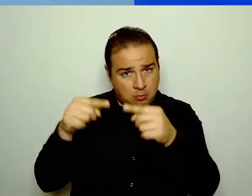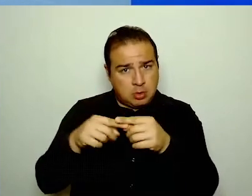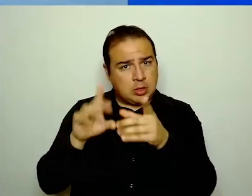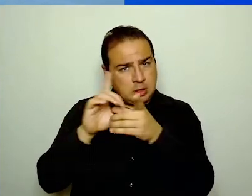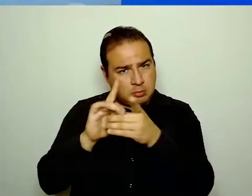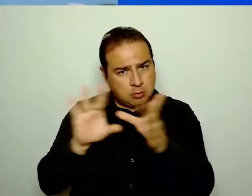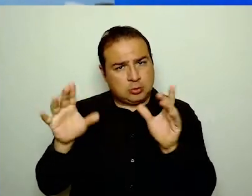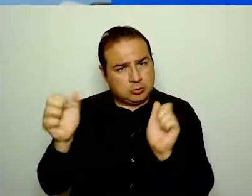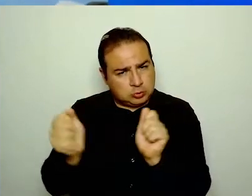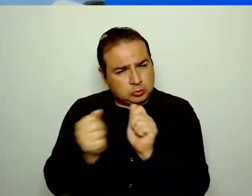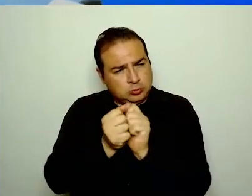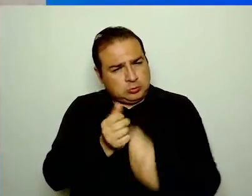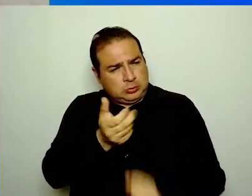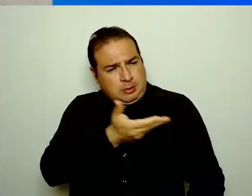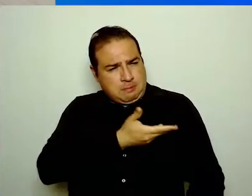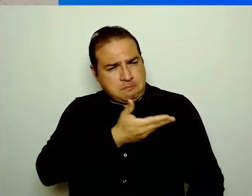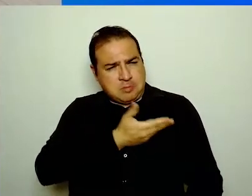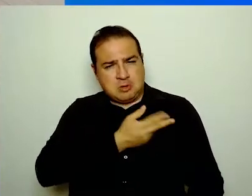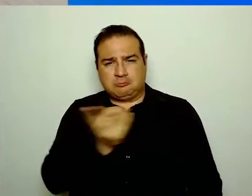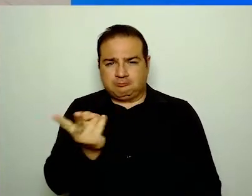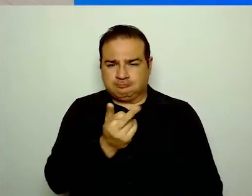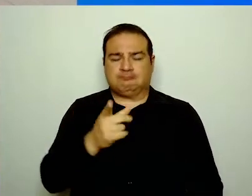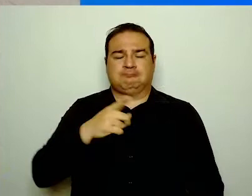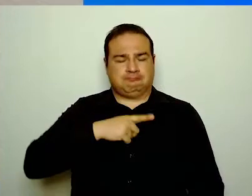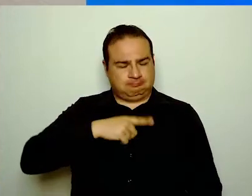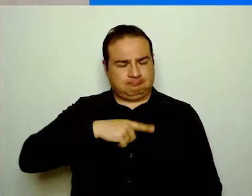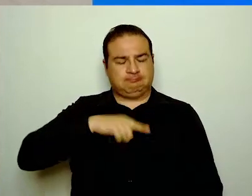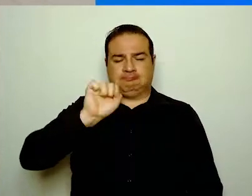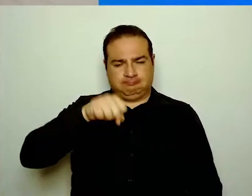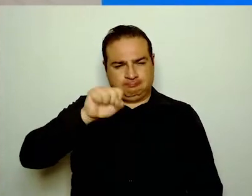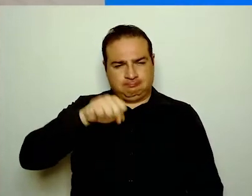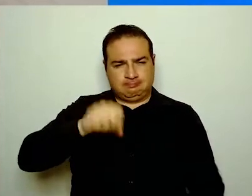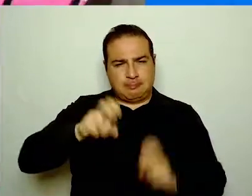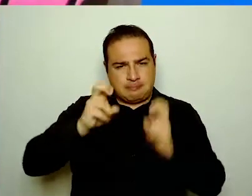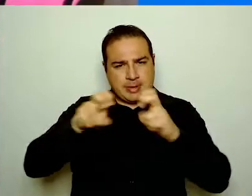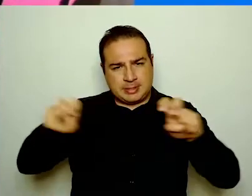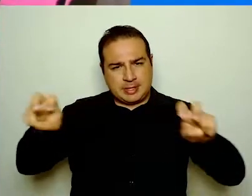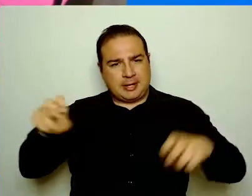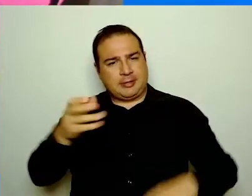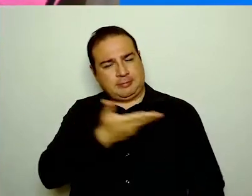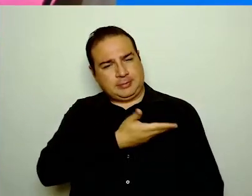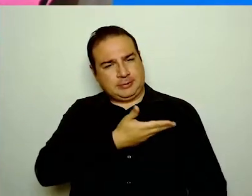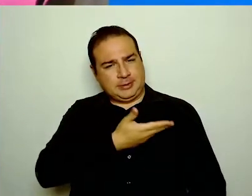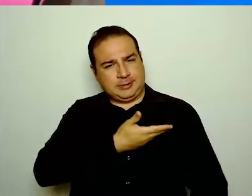e a democracia têm uma amizade estreita.